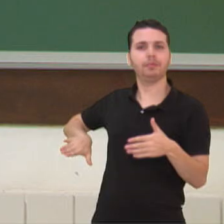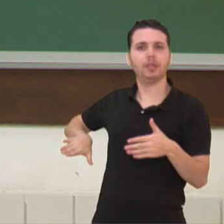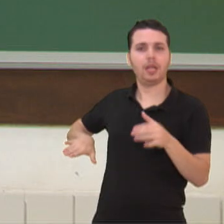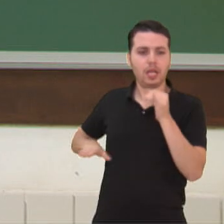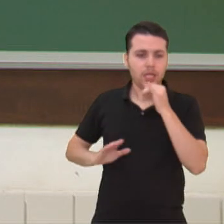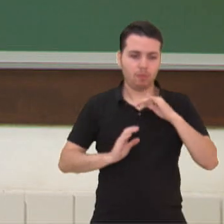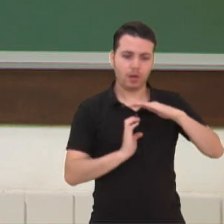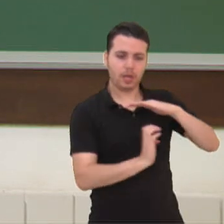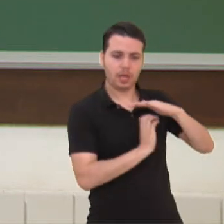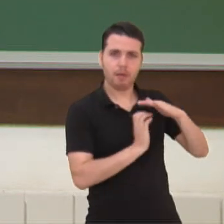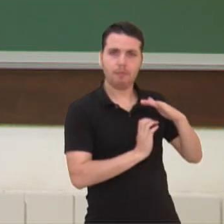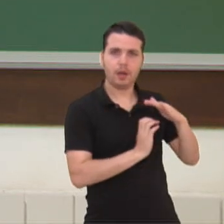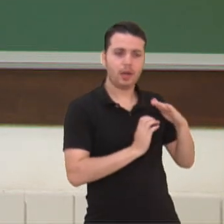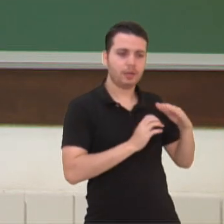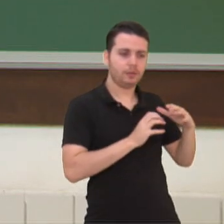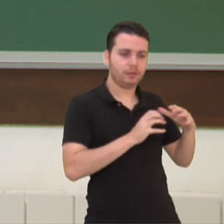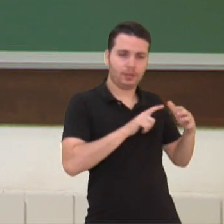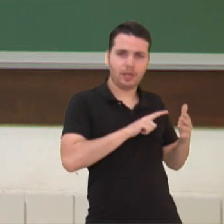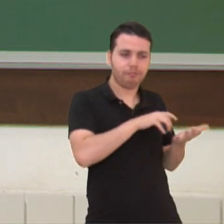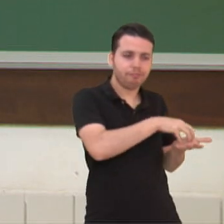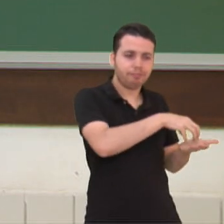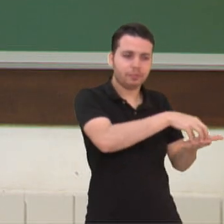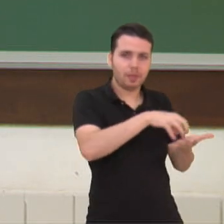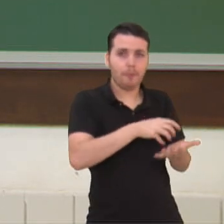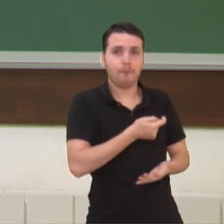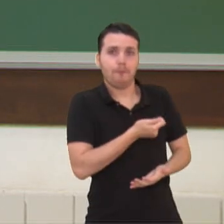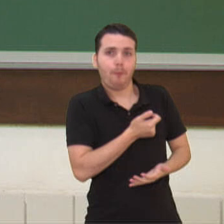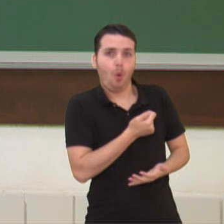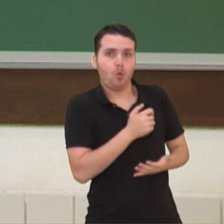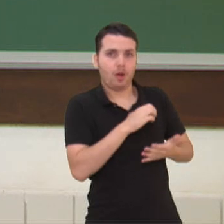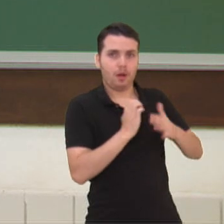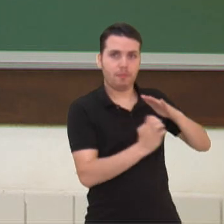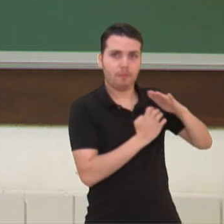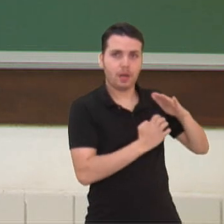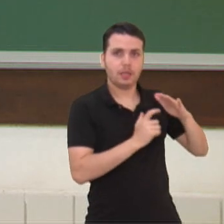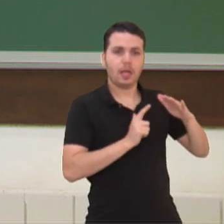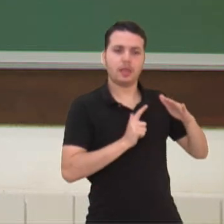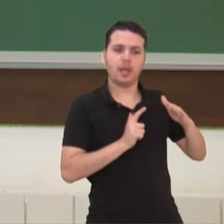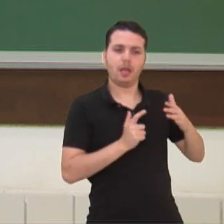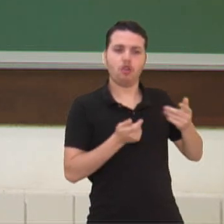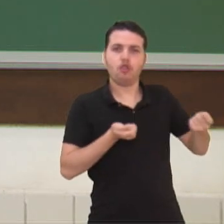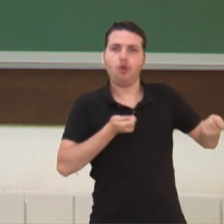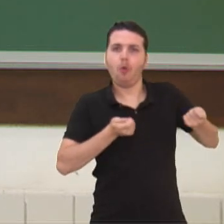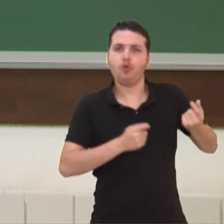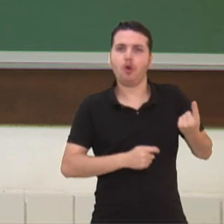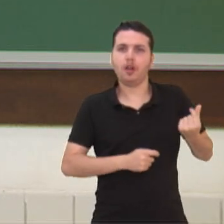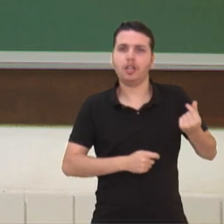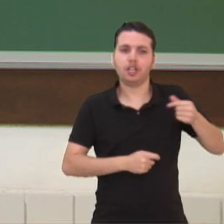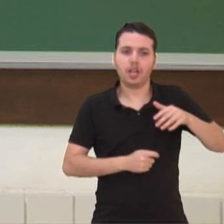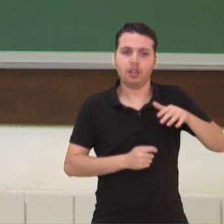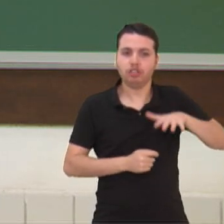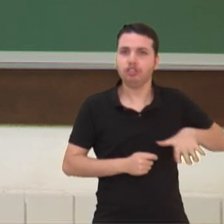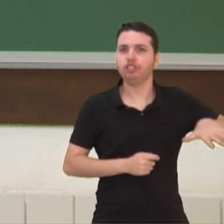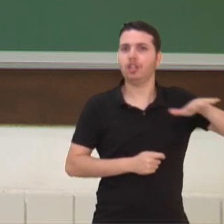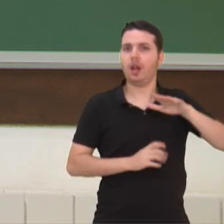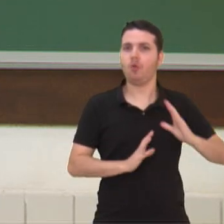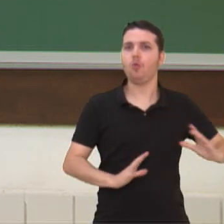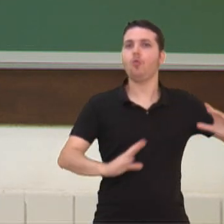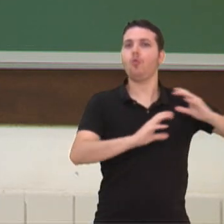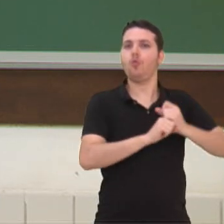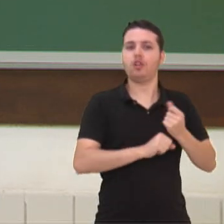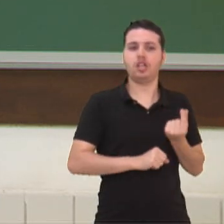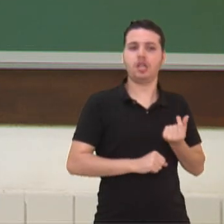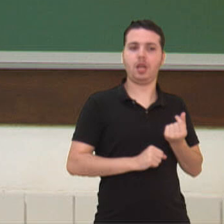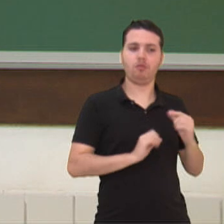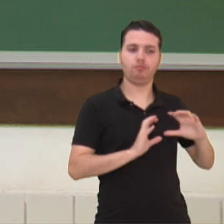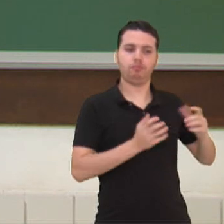poucas empresas que detêm o capital e aí se instalam, né, nos seus processos produtivos, aí essa